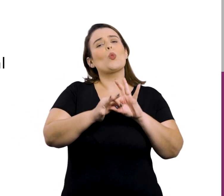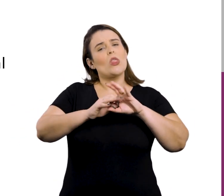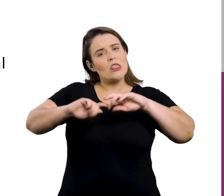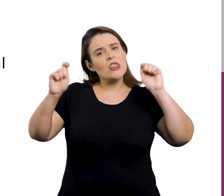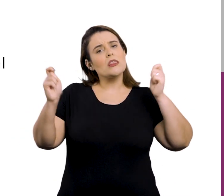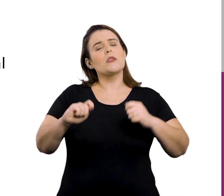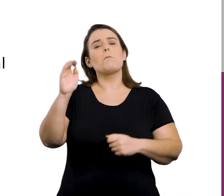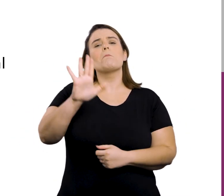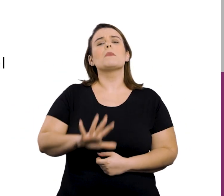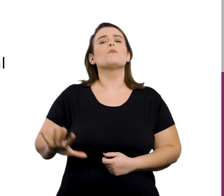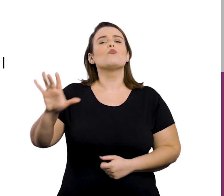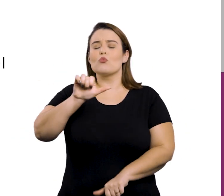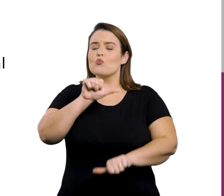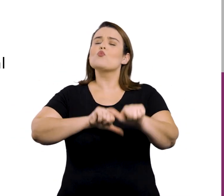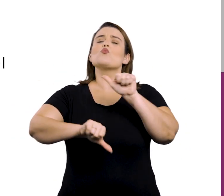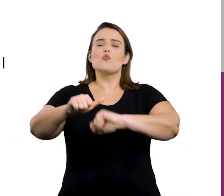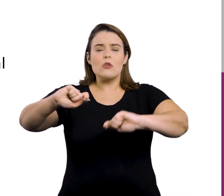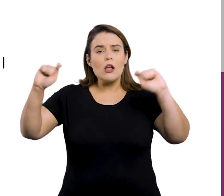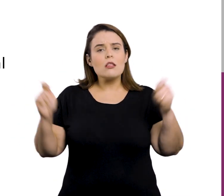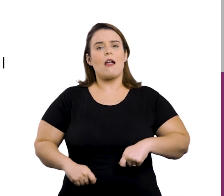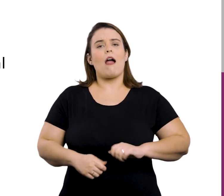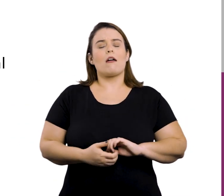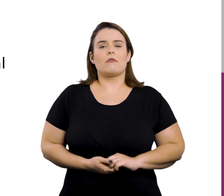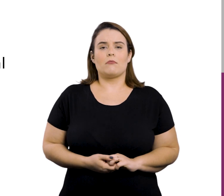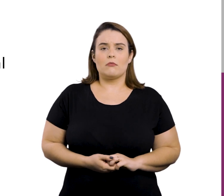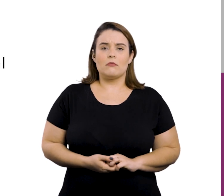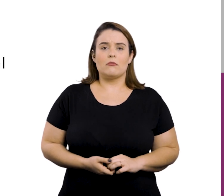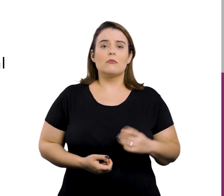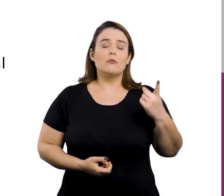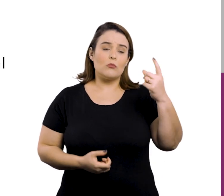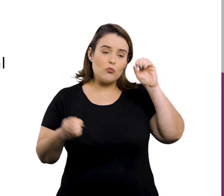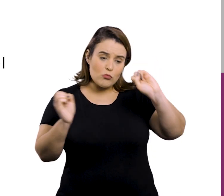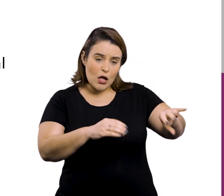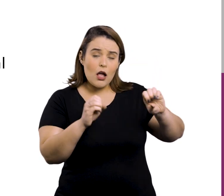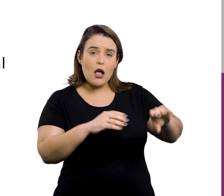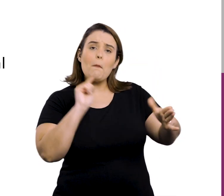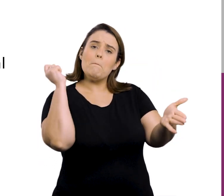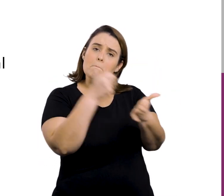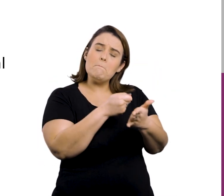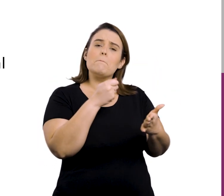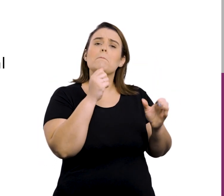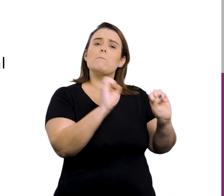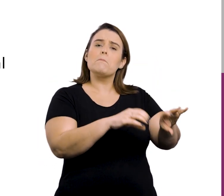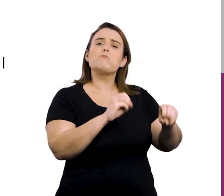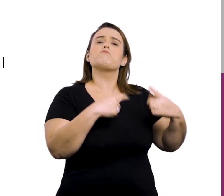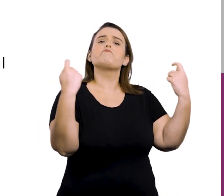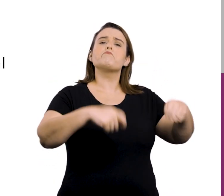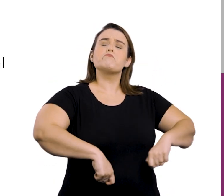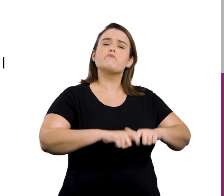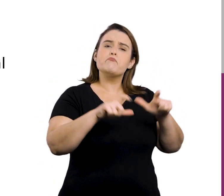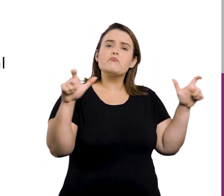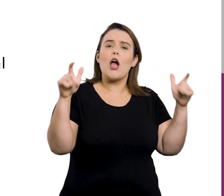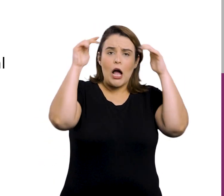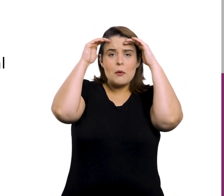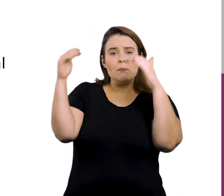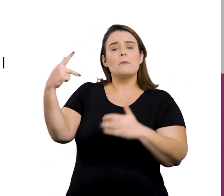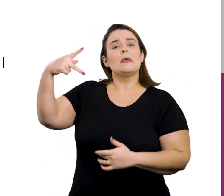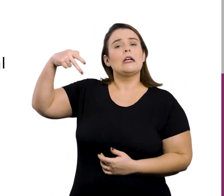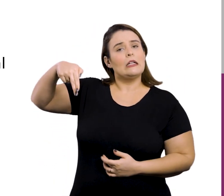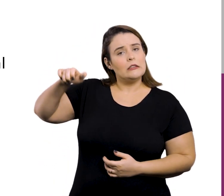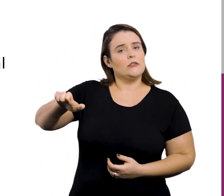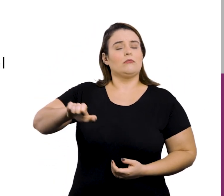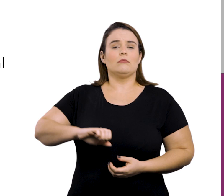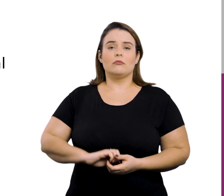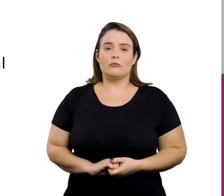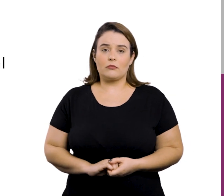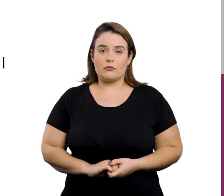mobilizar. A nossa união é capaz de fazer o Brasil mudar essa realidade, ampliar o gasto com educação e cumprir